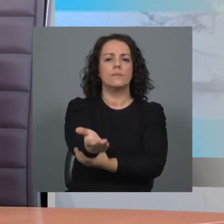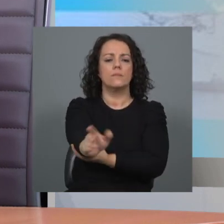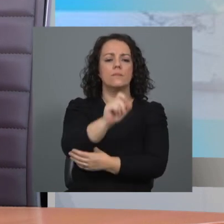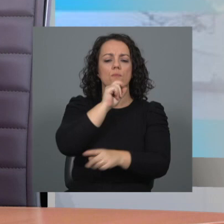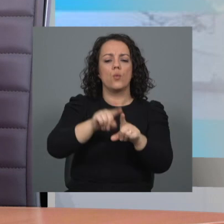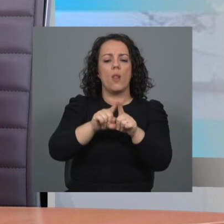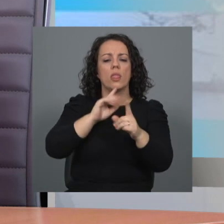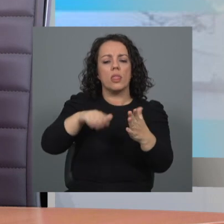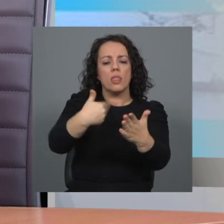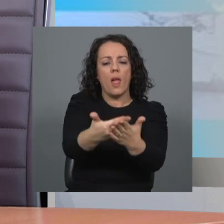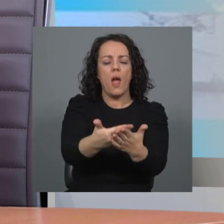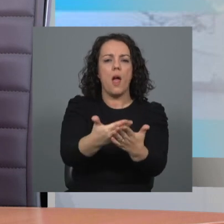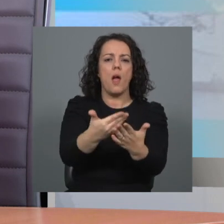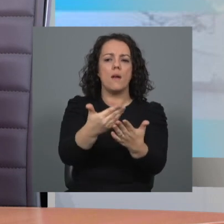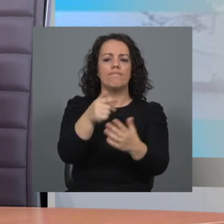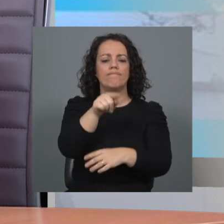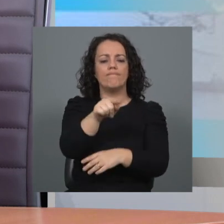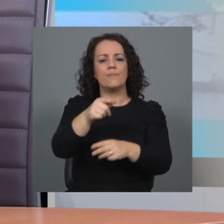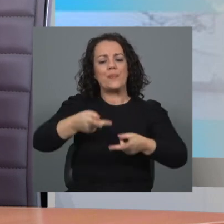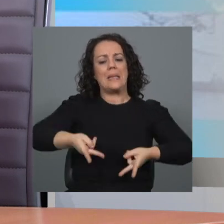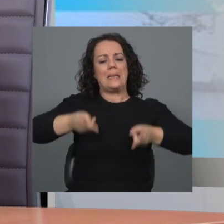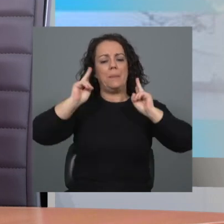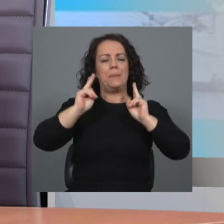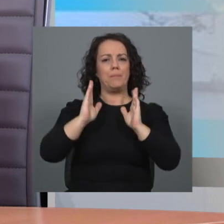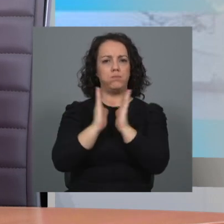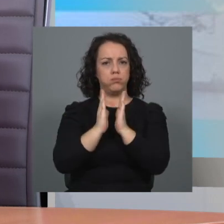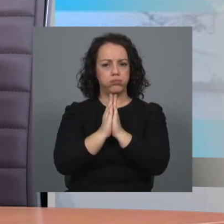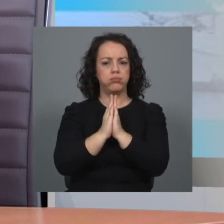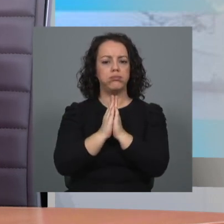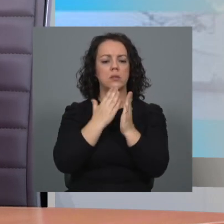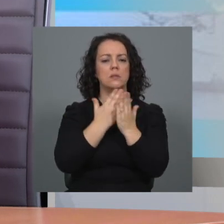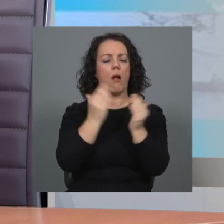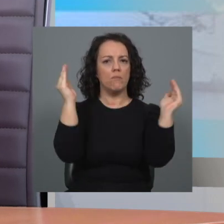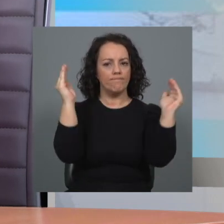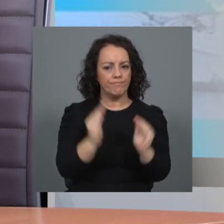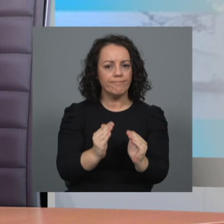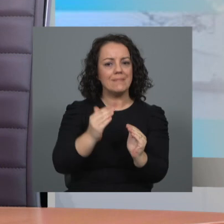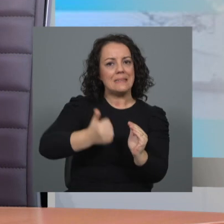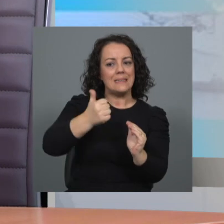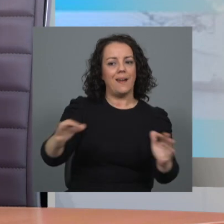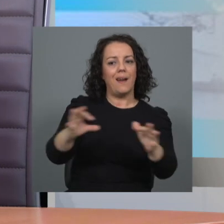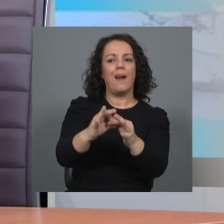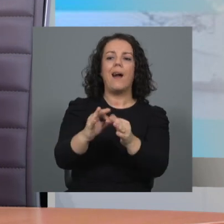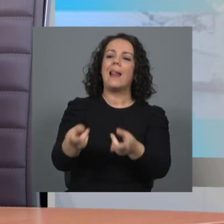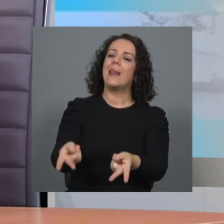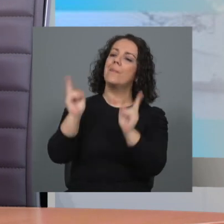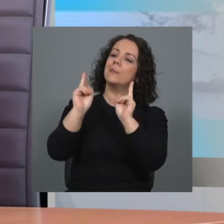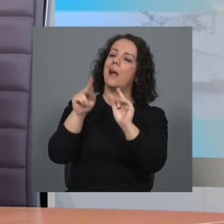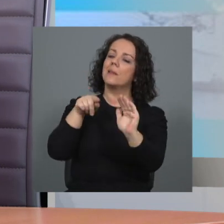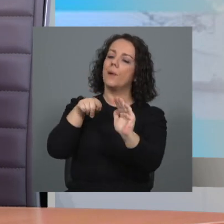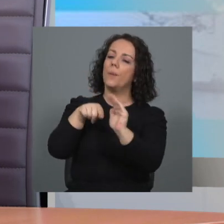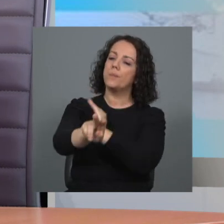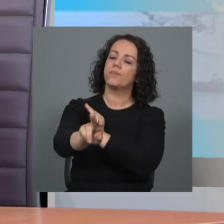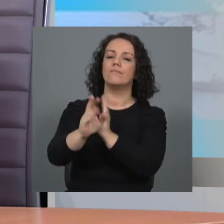reduzir essa liberdade religiosa à liberdade de culto e à liberdade